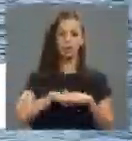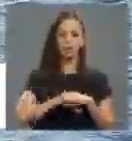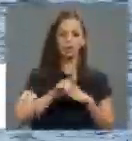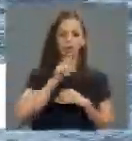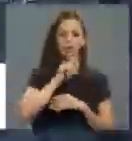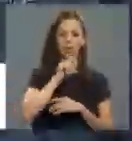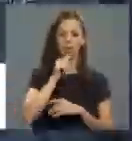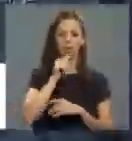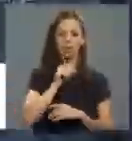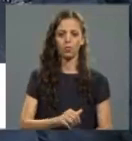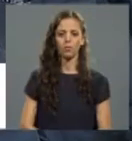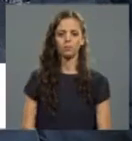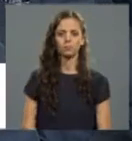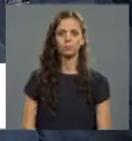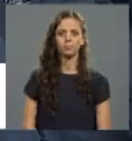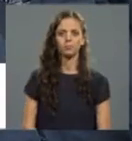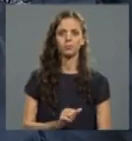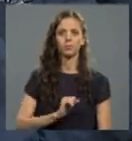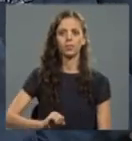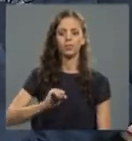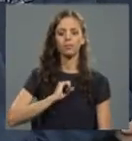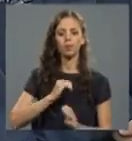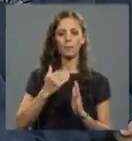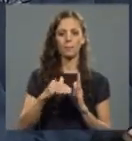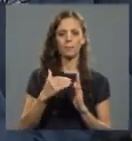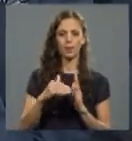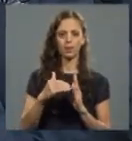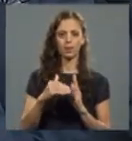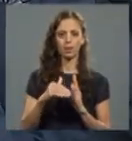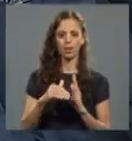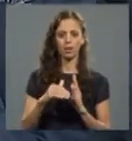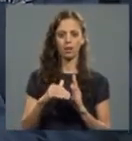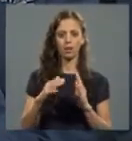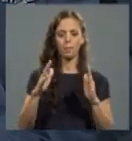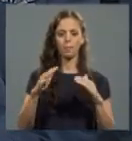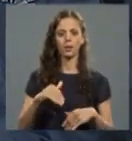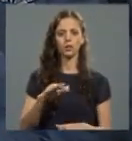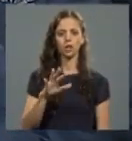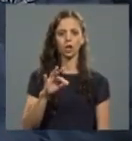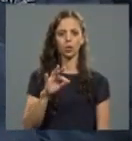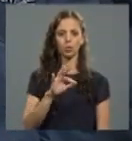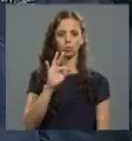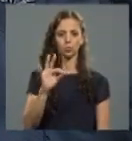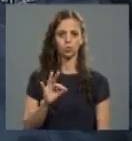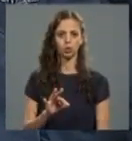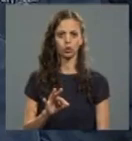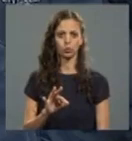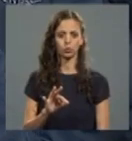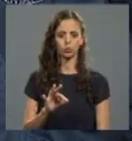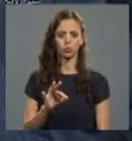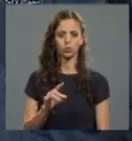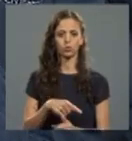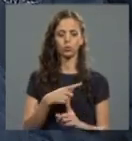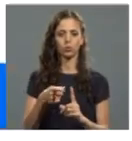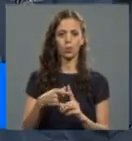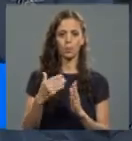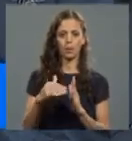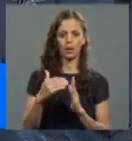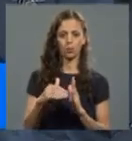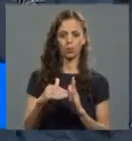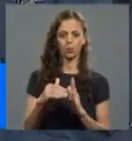água. Na nossa média, ficamos a menos 14% de um ano médio.